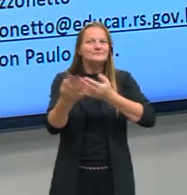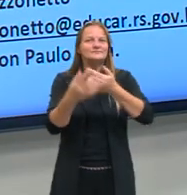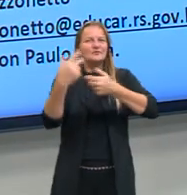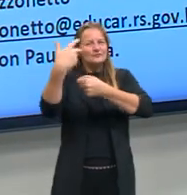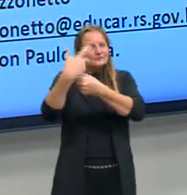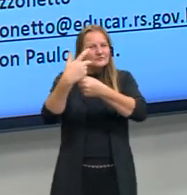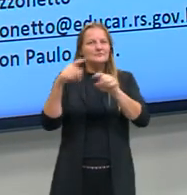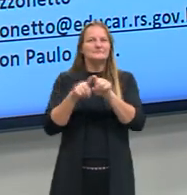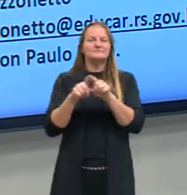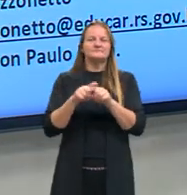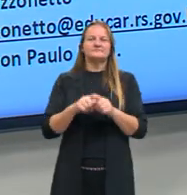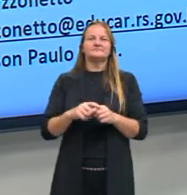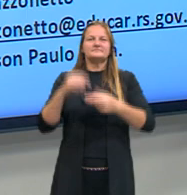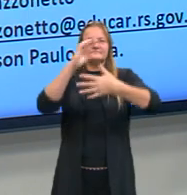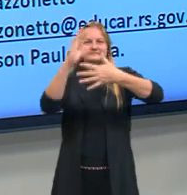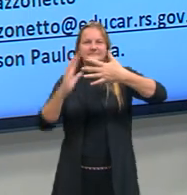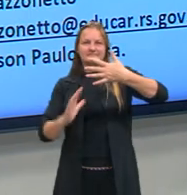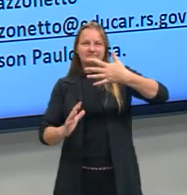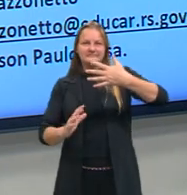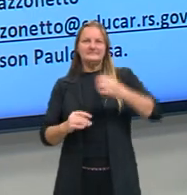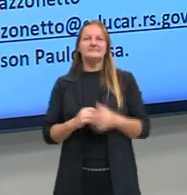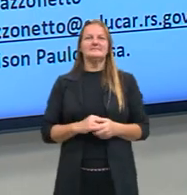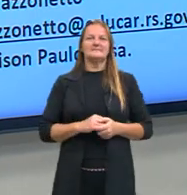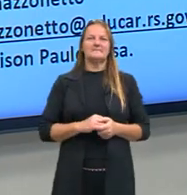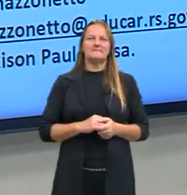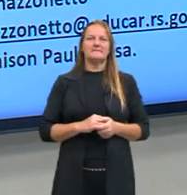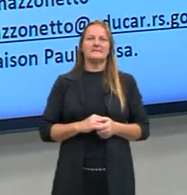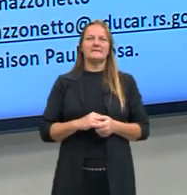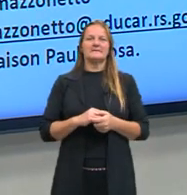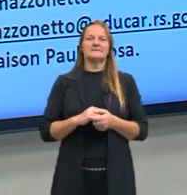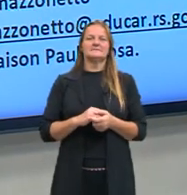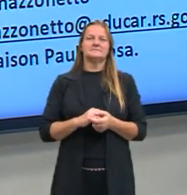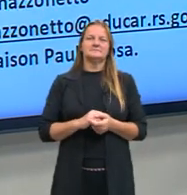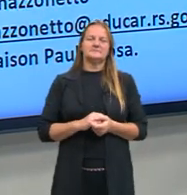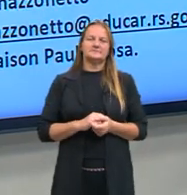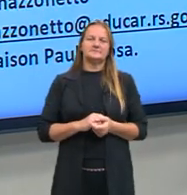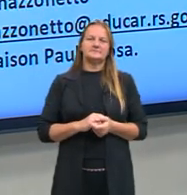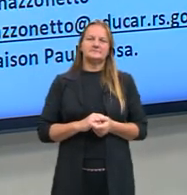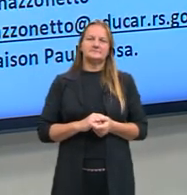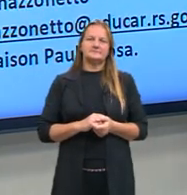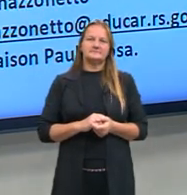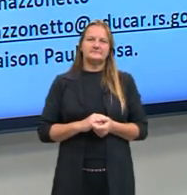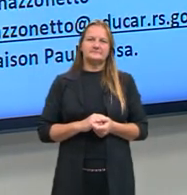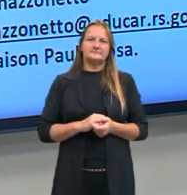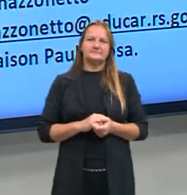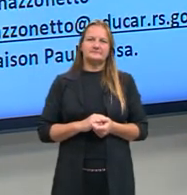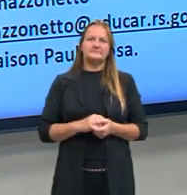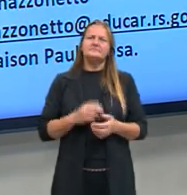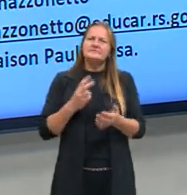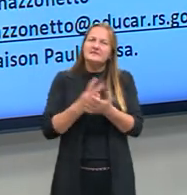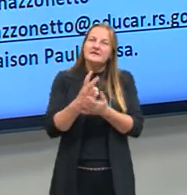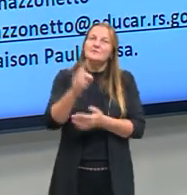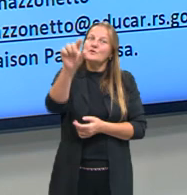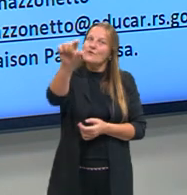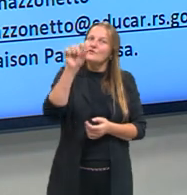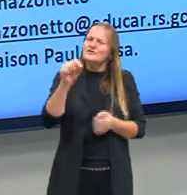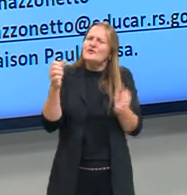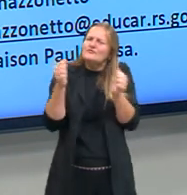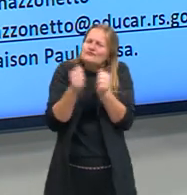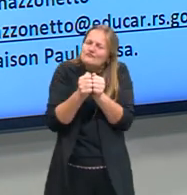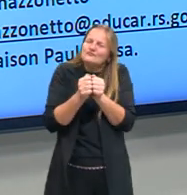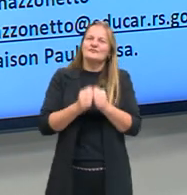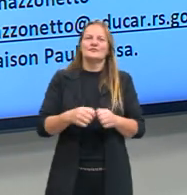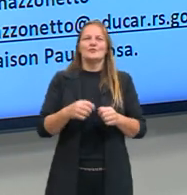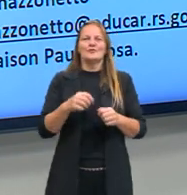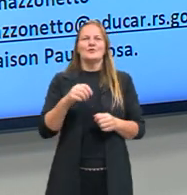gravação e também as meninas que fazem a tradução em libras para você assistir nossas aulas sempre o convite acompanha as